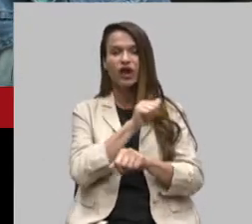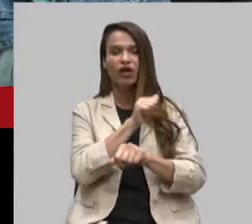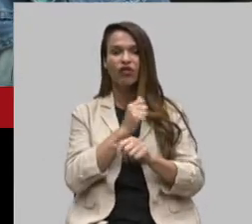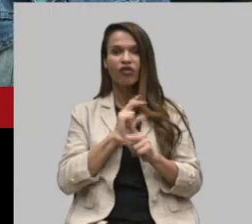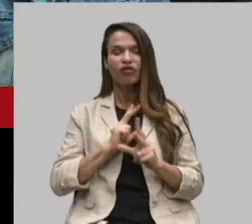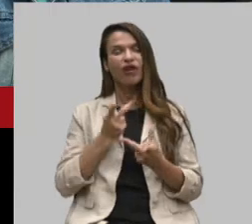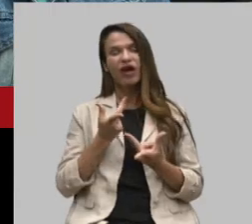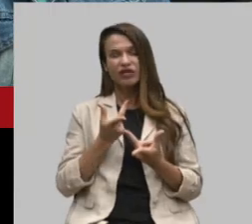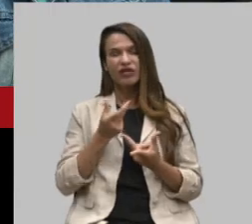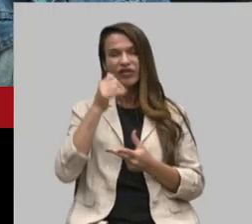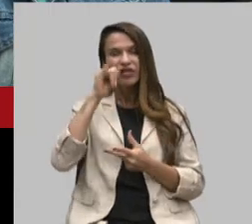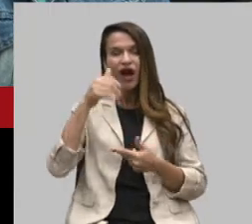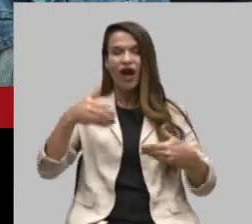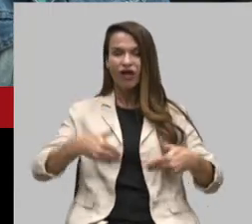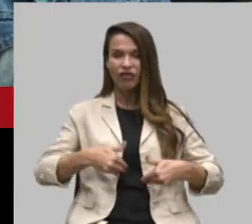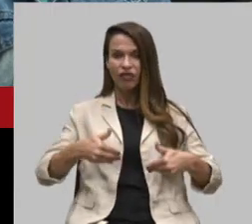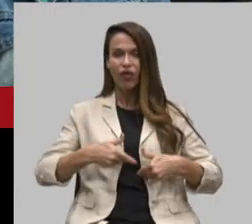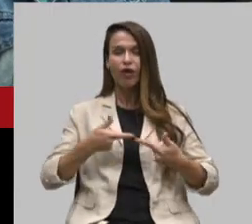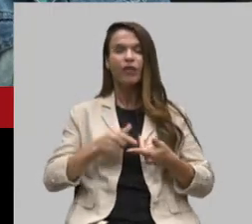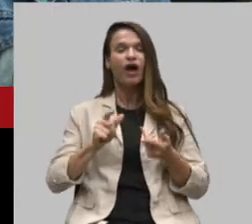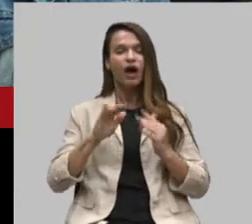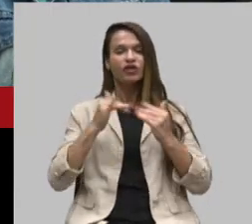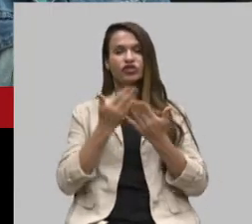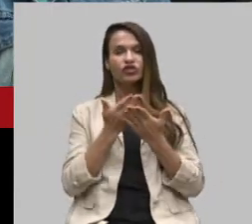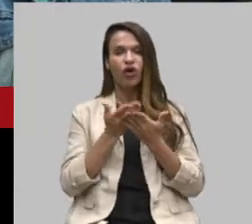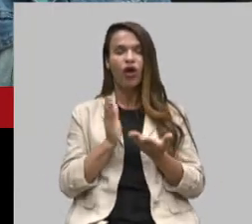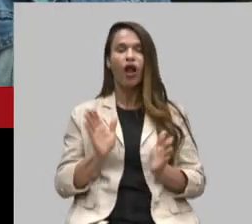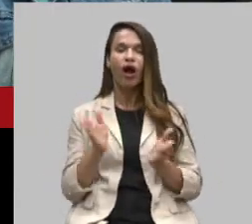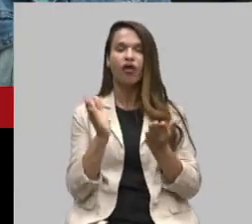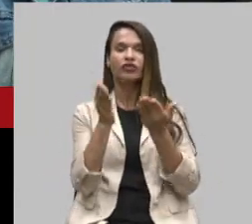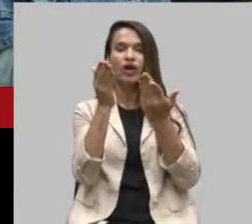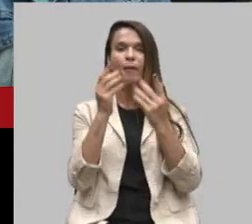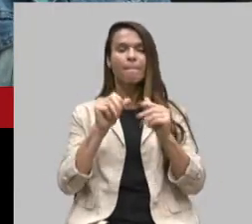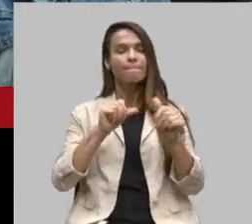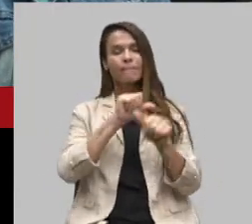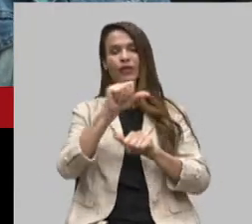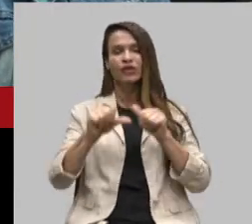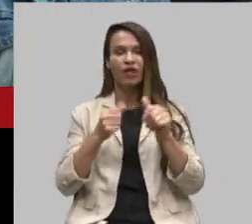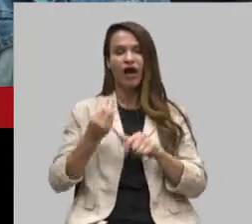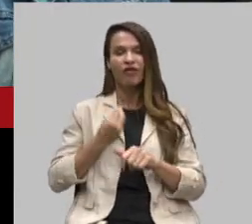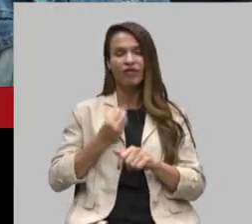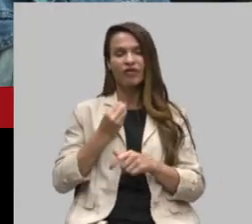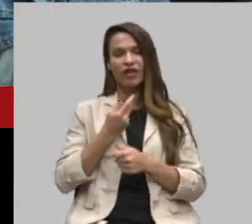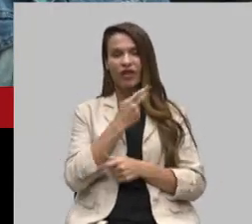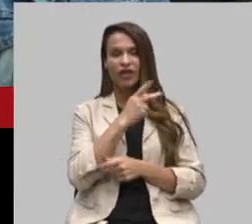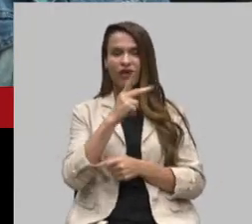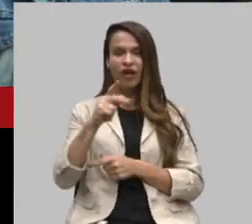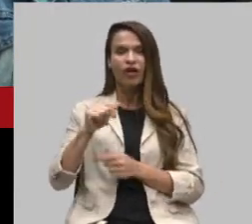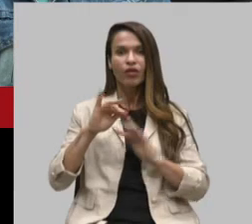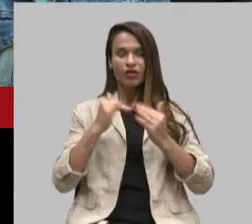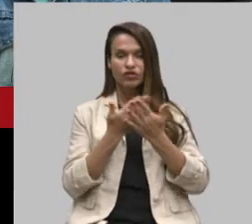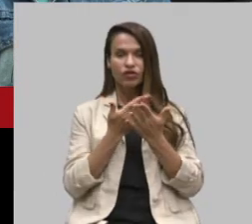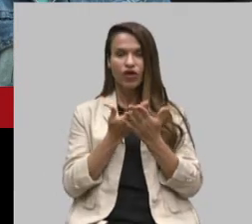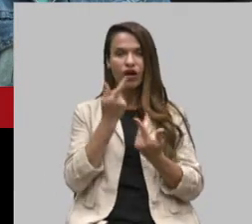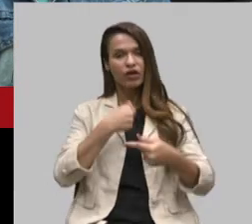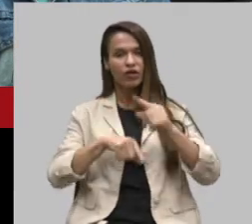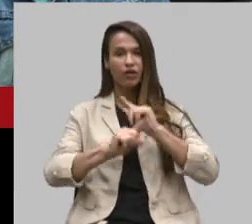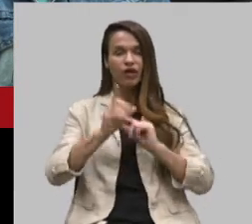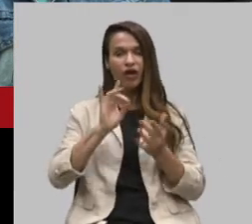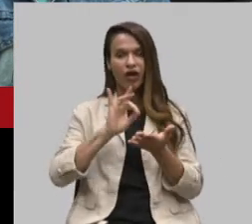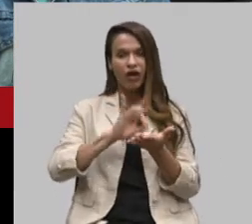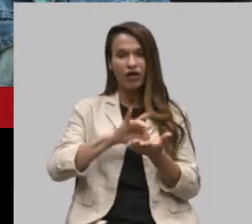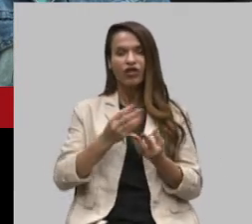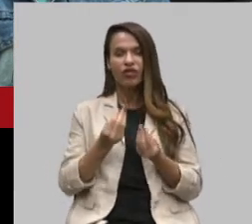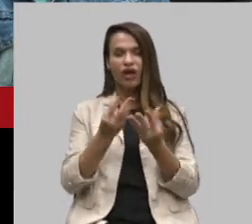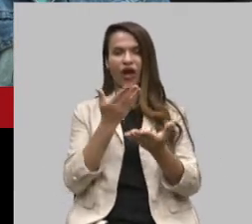qualidade na escola que é para auxiliar esses alunos mudar a realidade deles nós precisamos colocar uma escola que transforme essa realidade que dê alimento que incentive